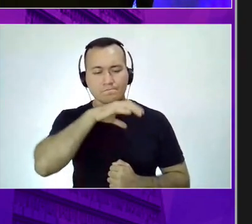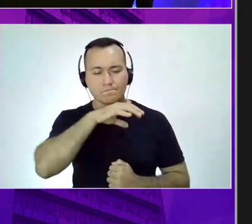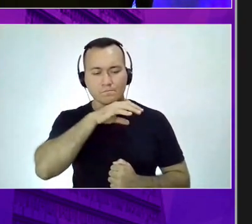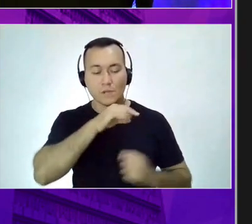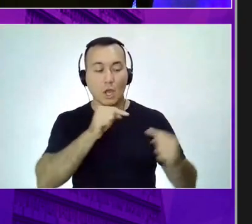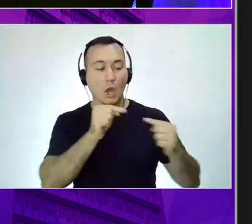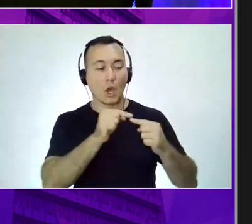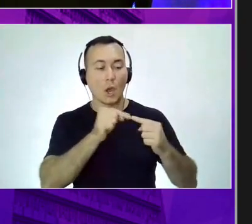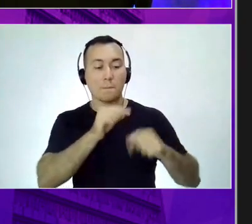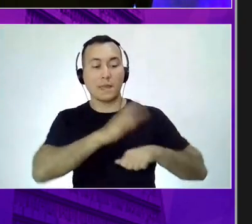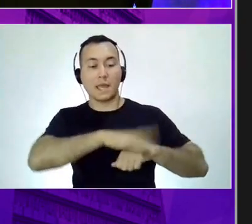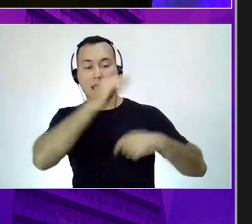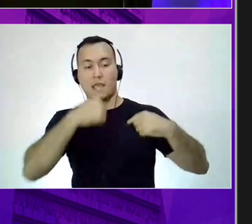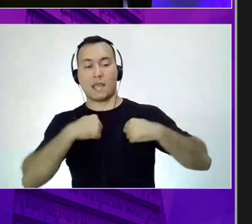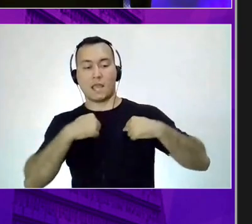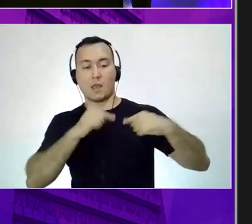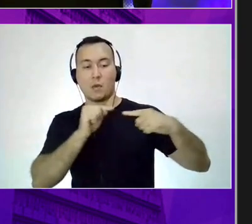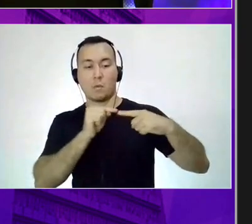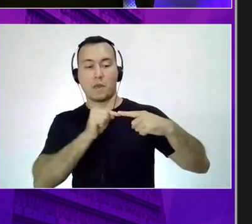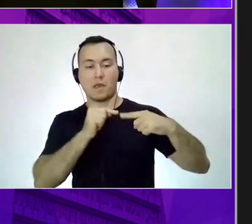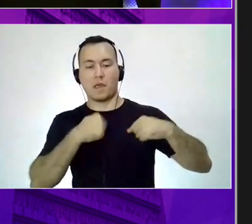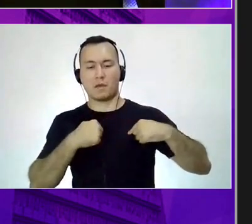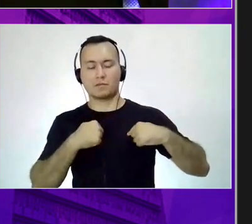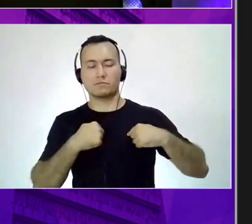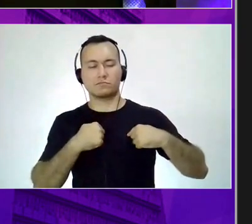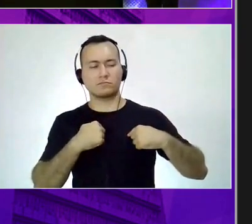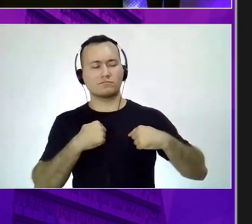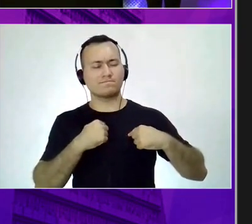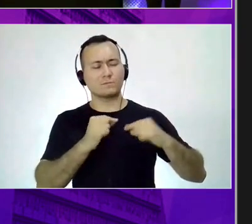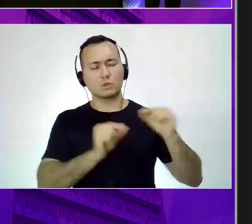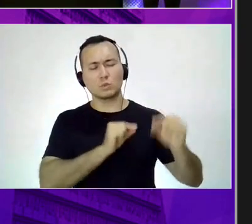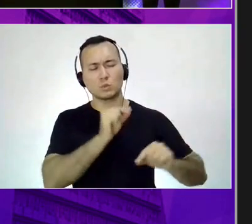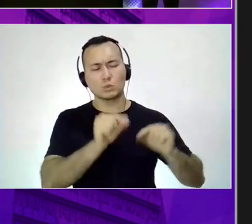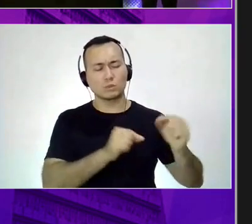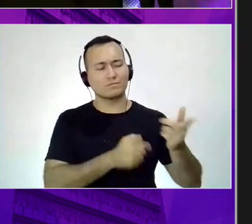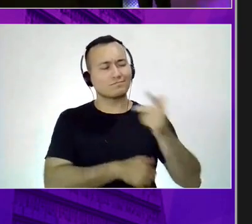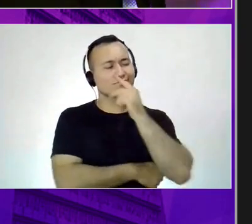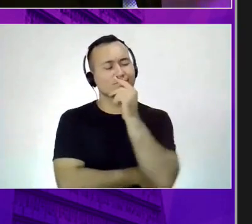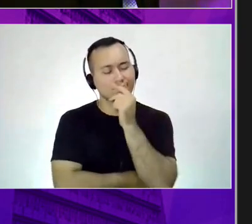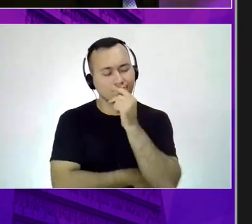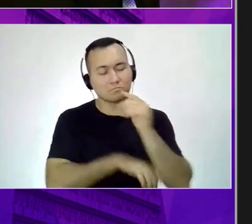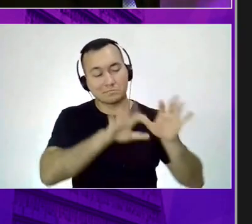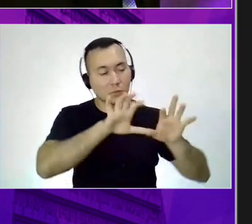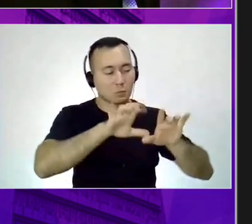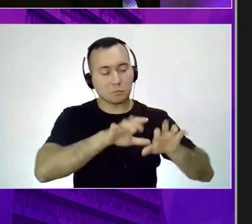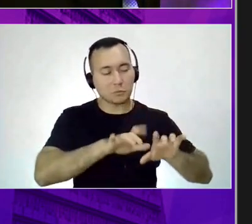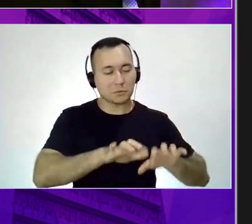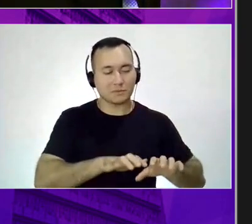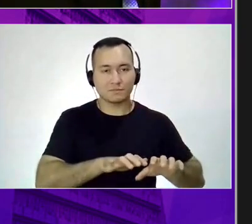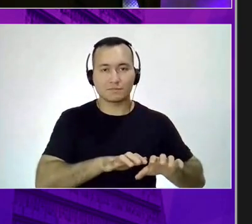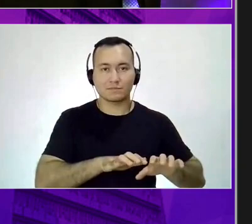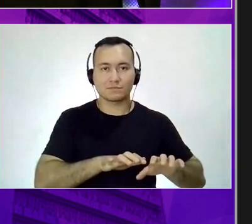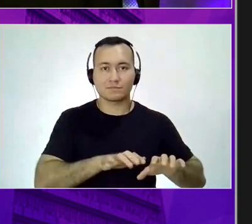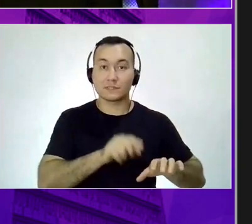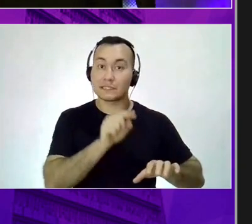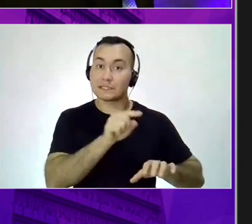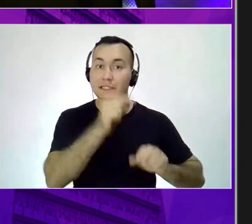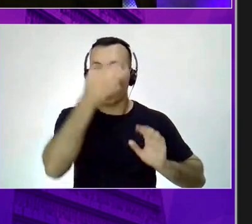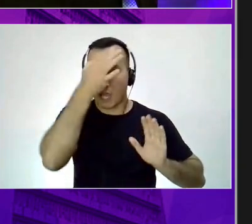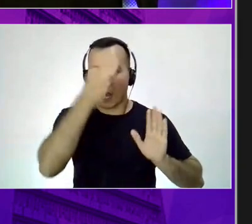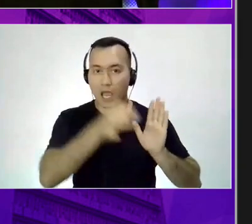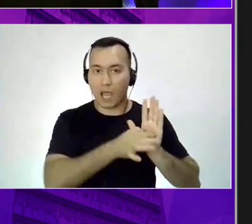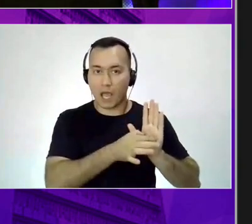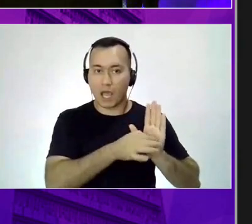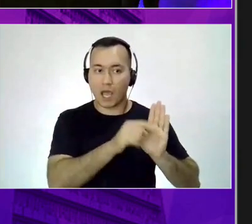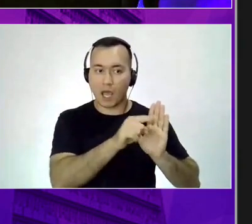me acompanhar nesse sentido? Então, aqui, a própria IA generativa, ela identificou, mediante os parâmetros que eu coloquei